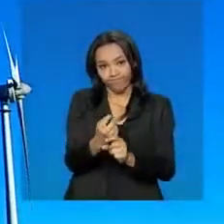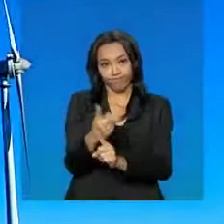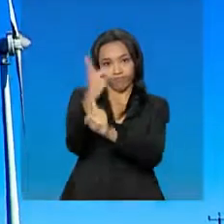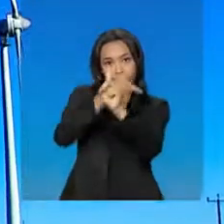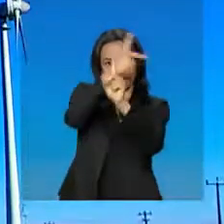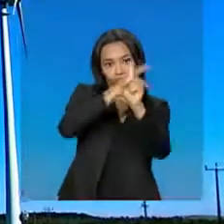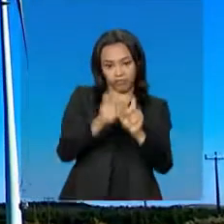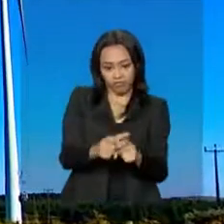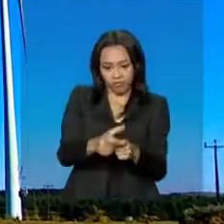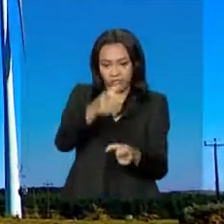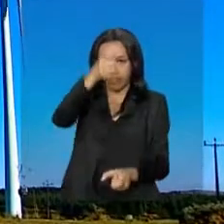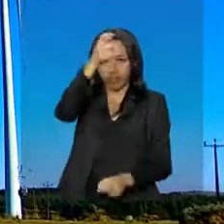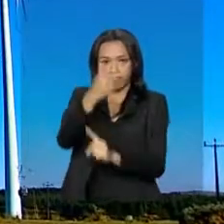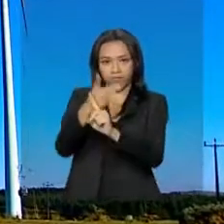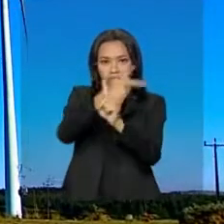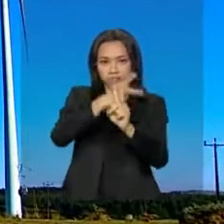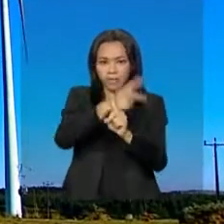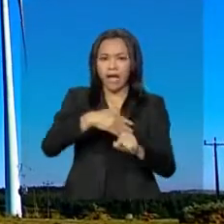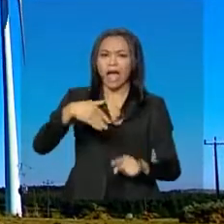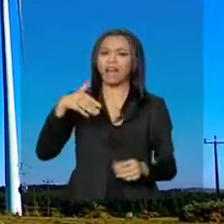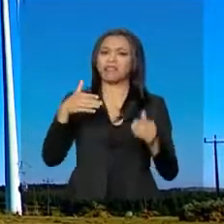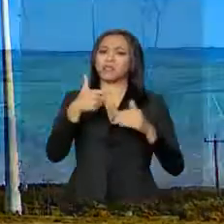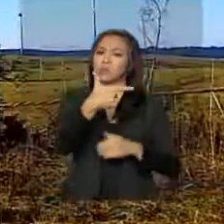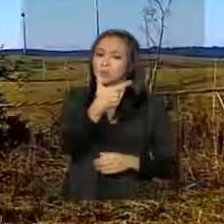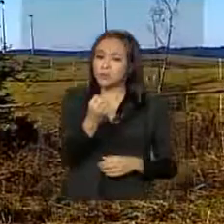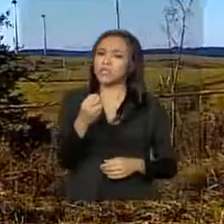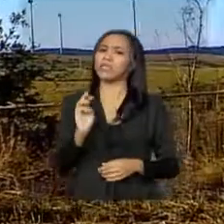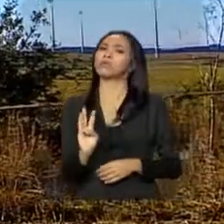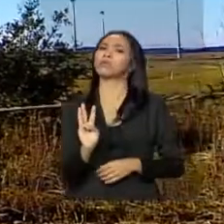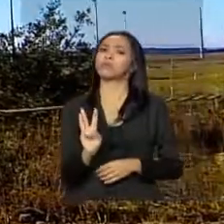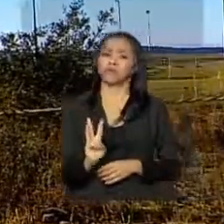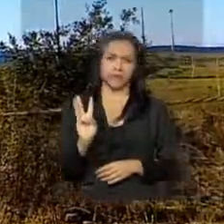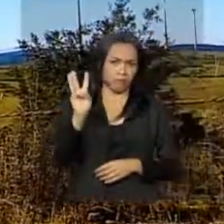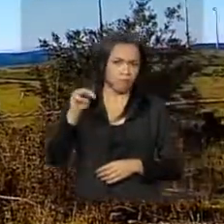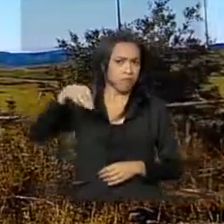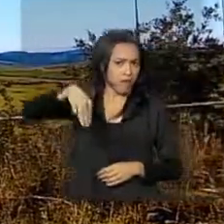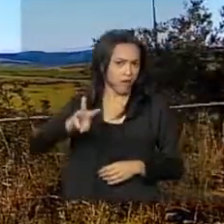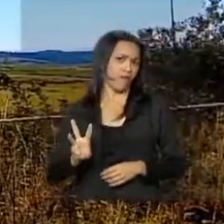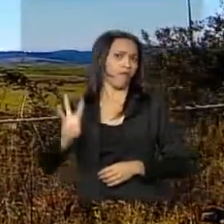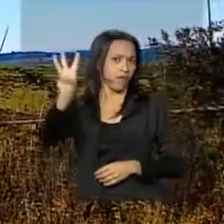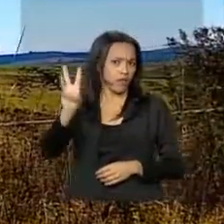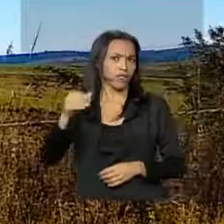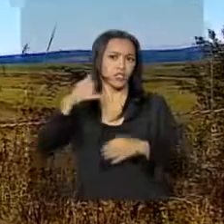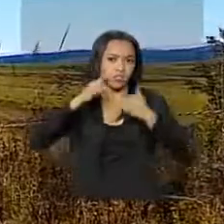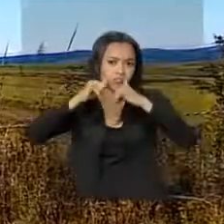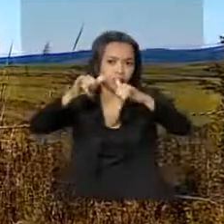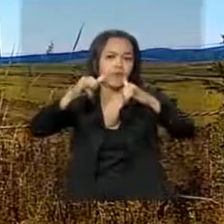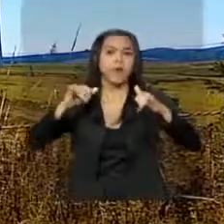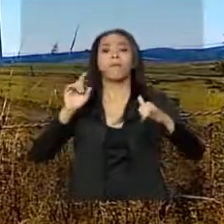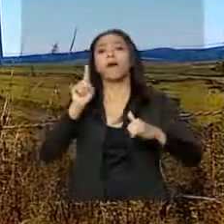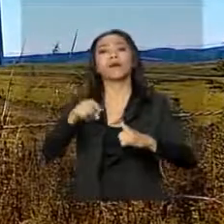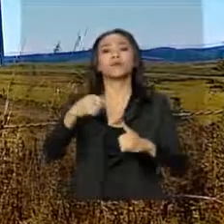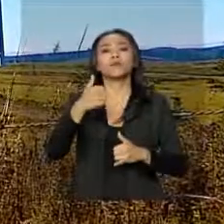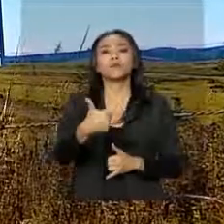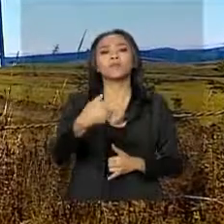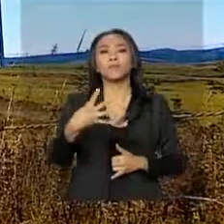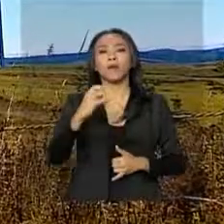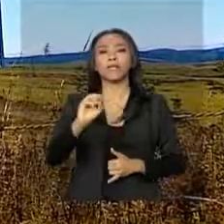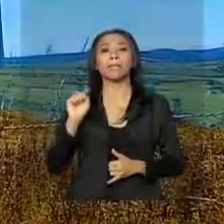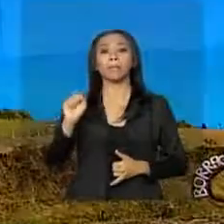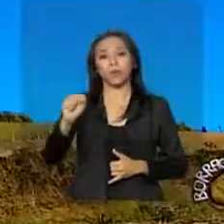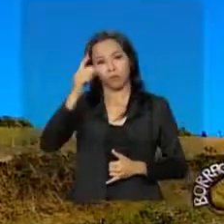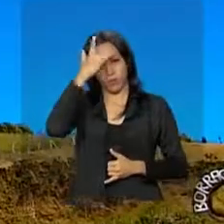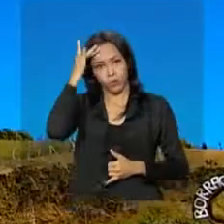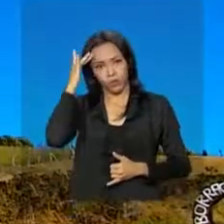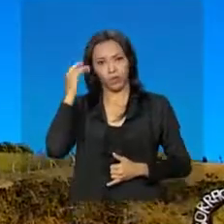para produzir até 200 megawatts de energia, o suficiente para atender uma cidade de 240 mil